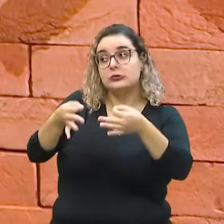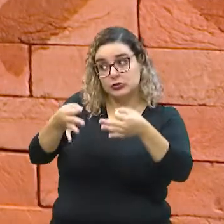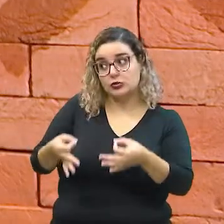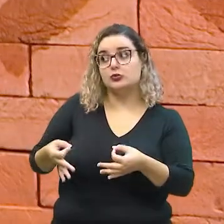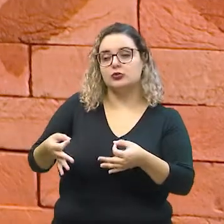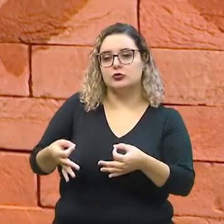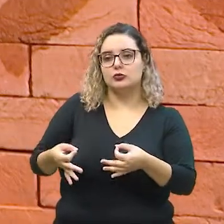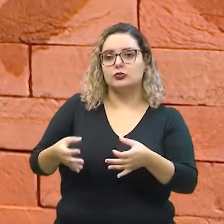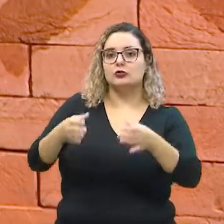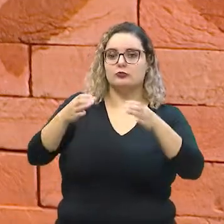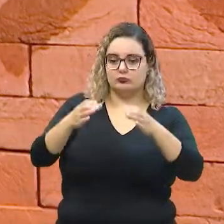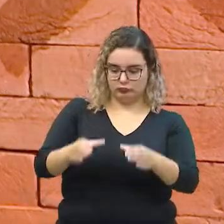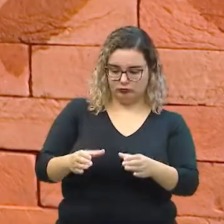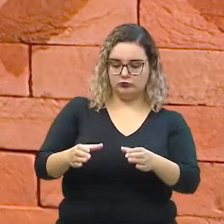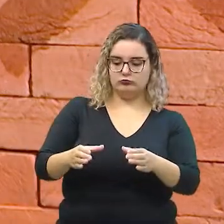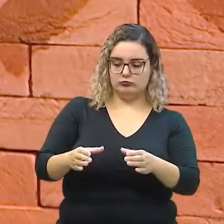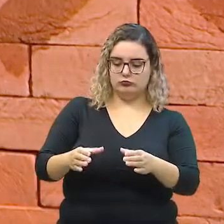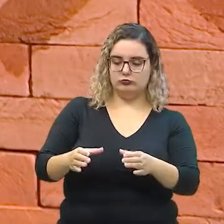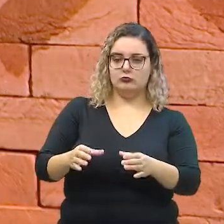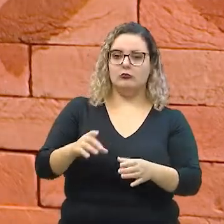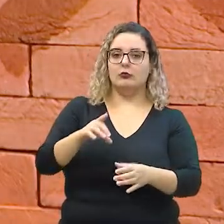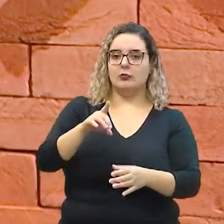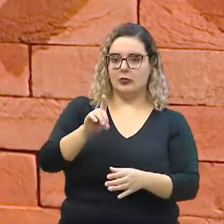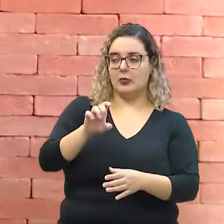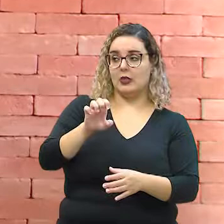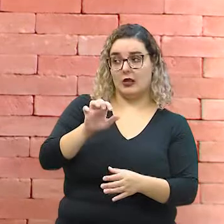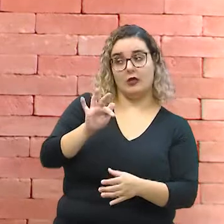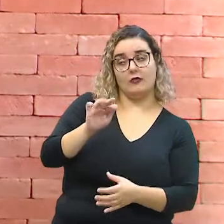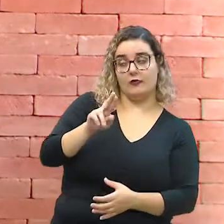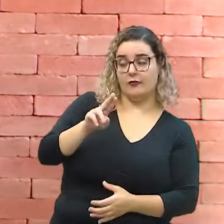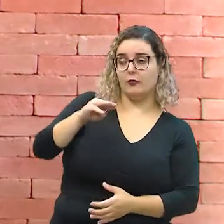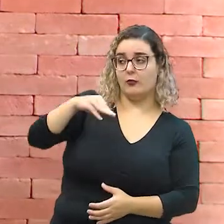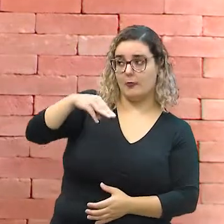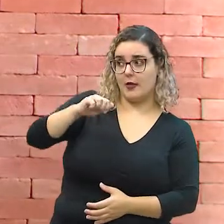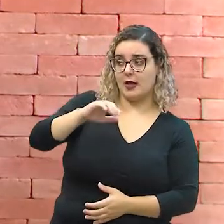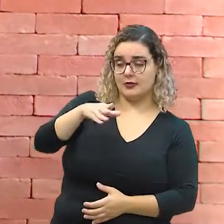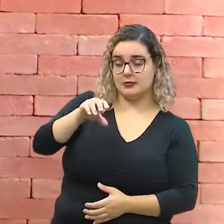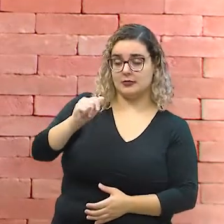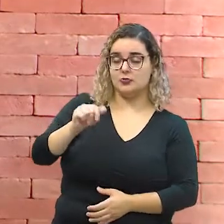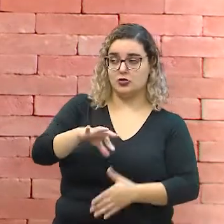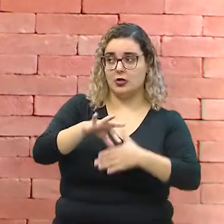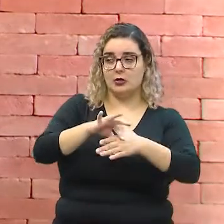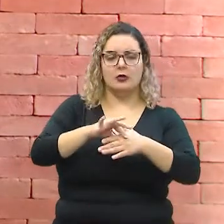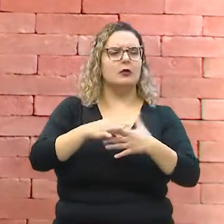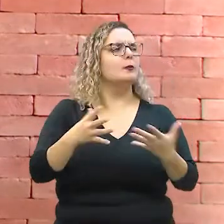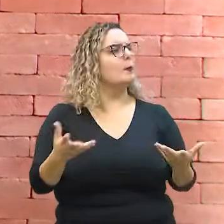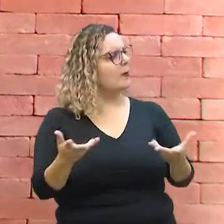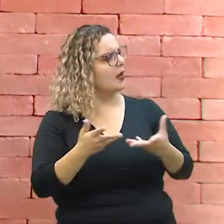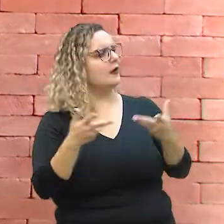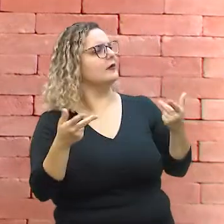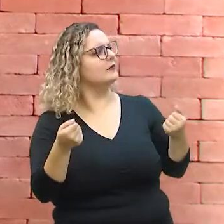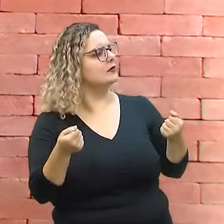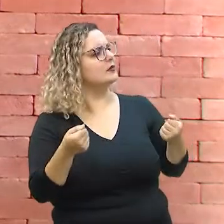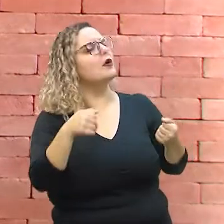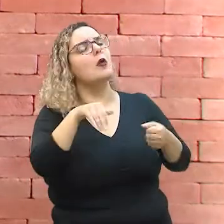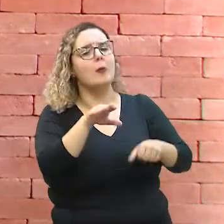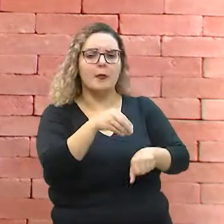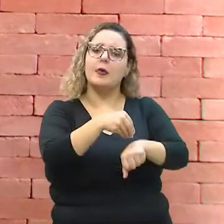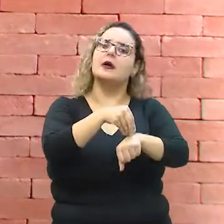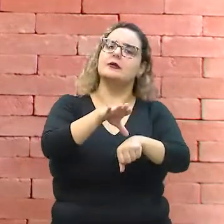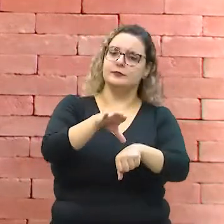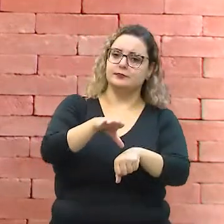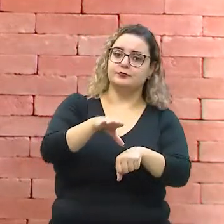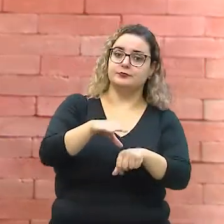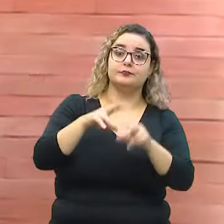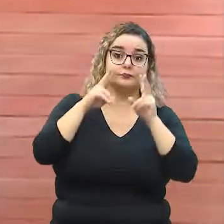vender pratos executivos com defumação de carnes. Sensacional! Bom, e com mais essa dica, vamos ver então